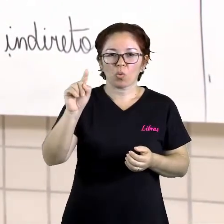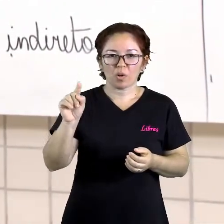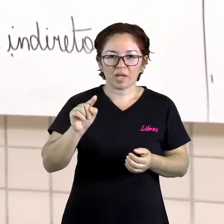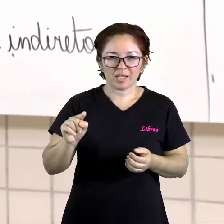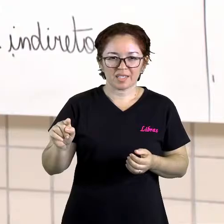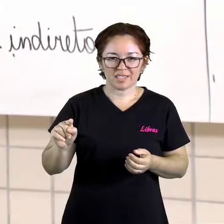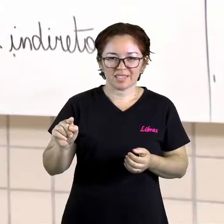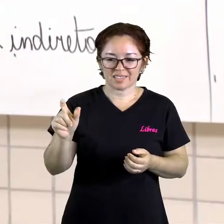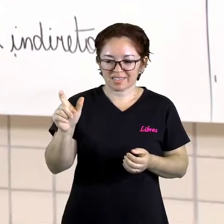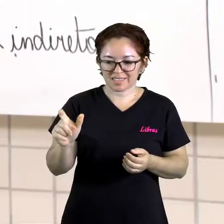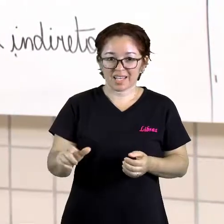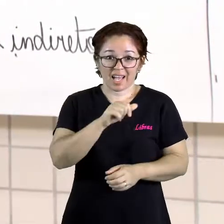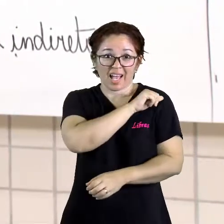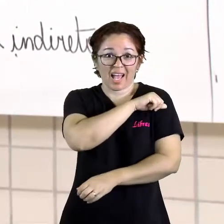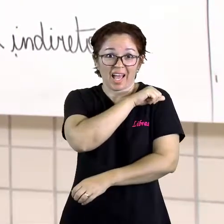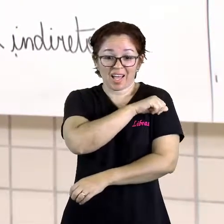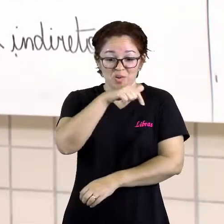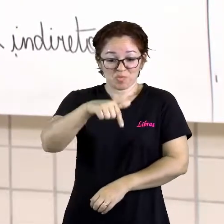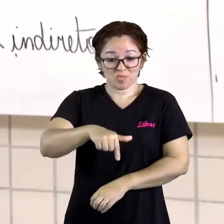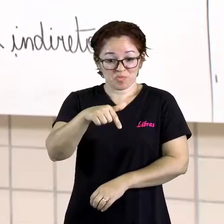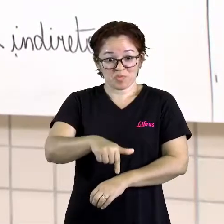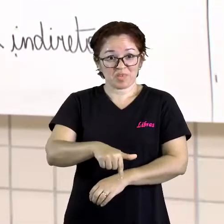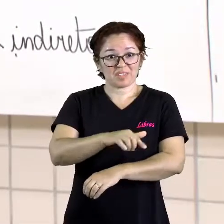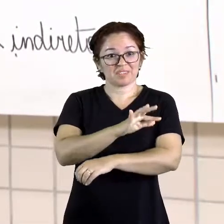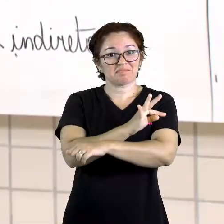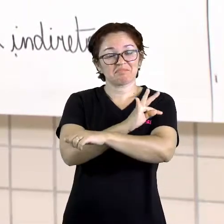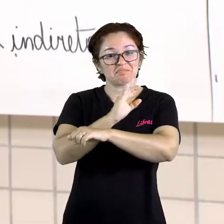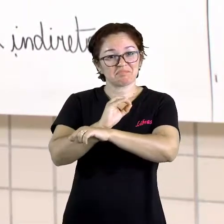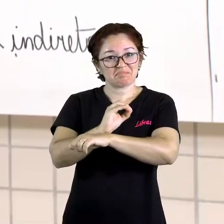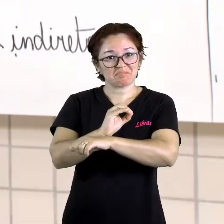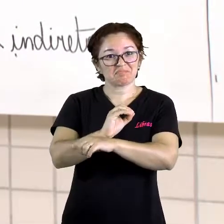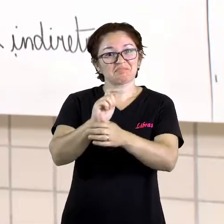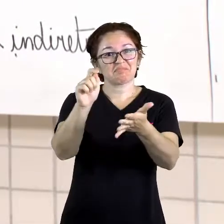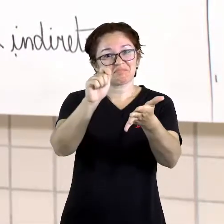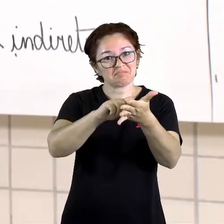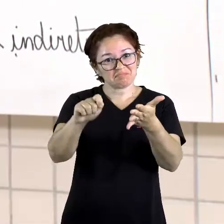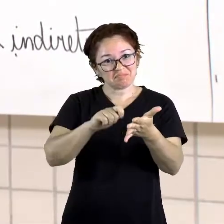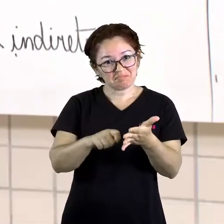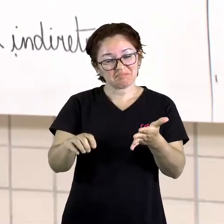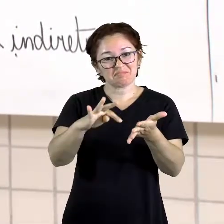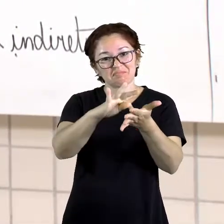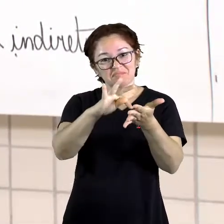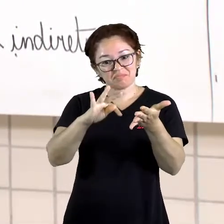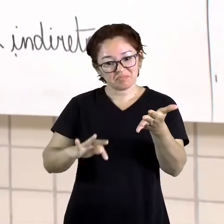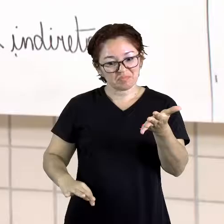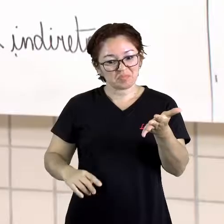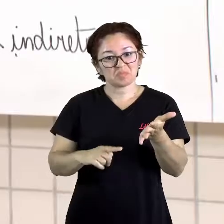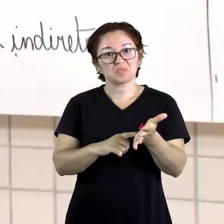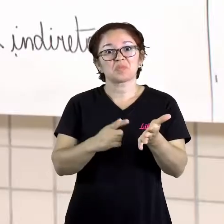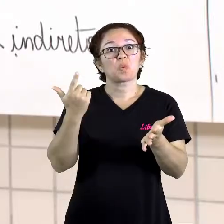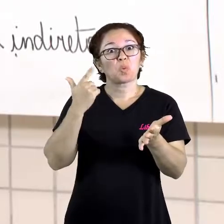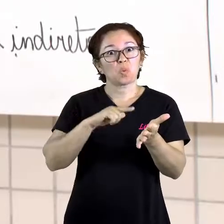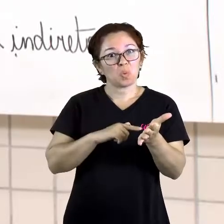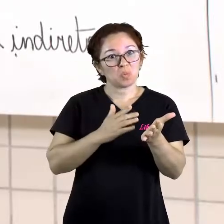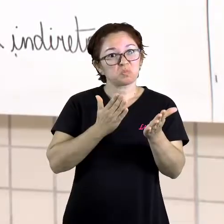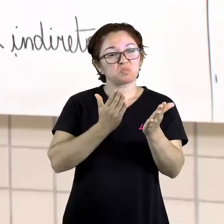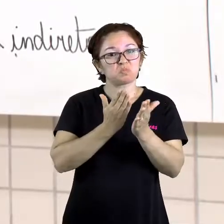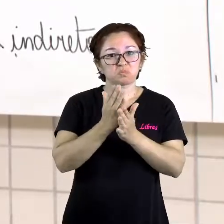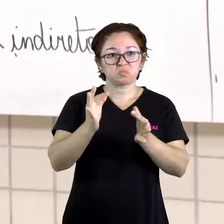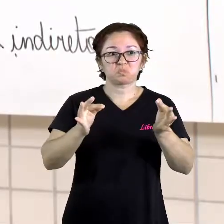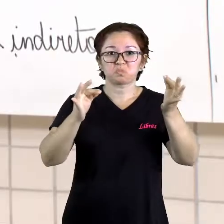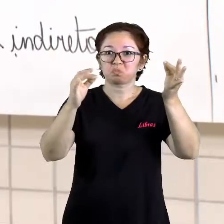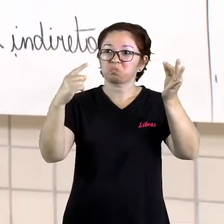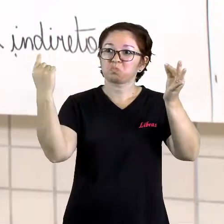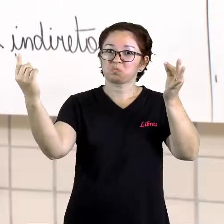da nossa região, do Tocantins, que ficou entre os finalistas por conta desse belíssimo texto de memória literária que ele